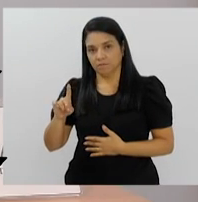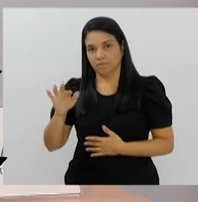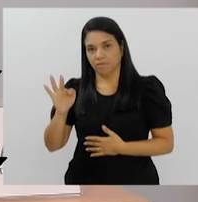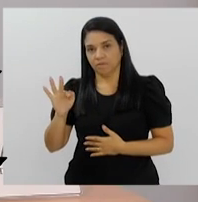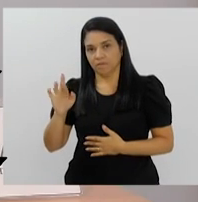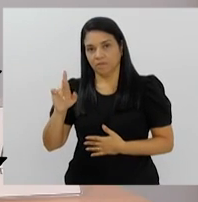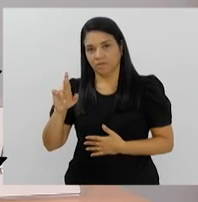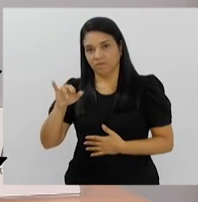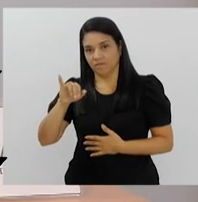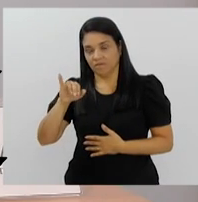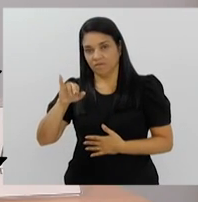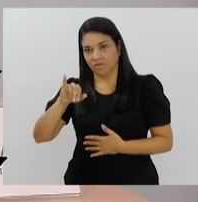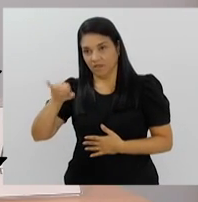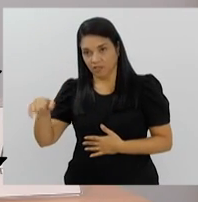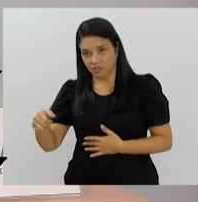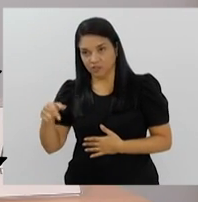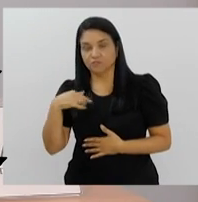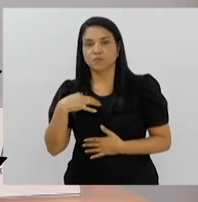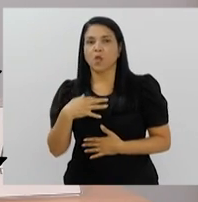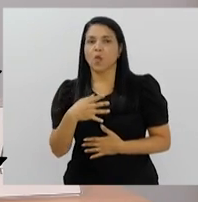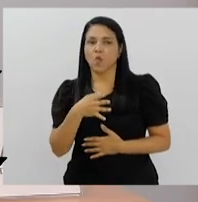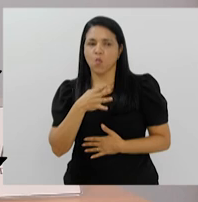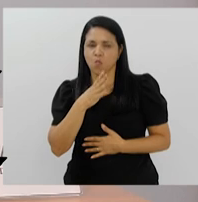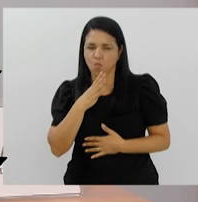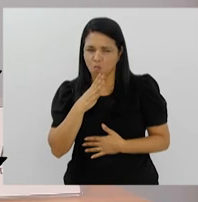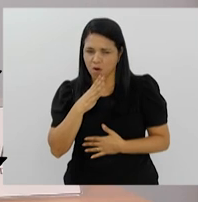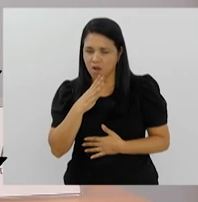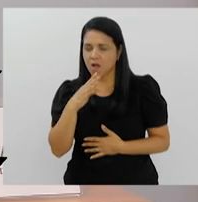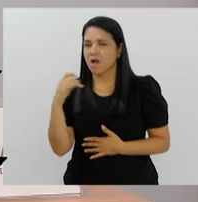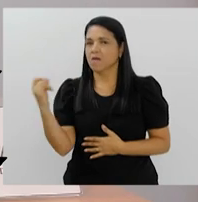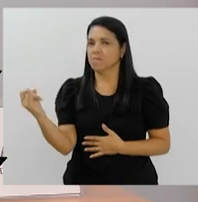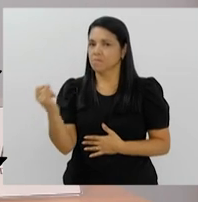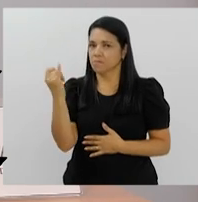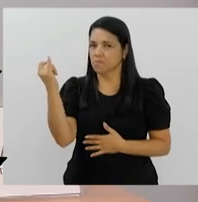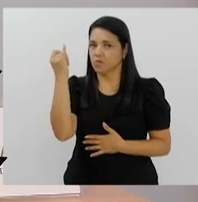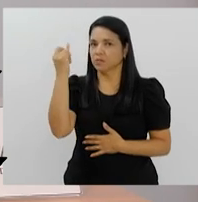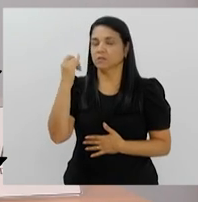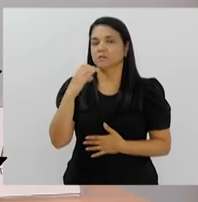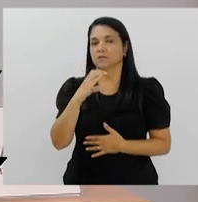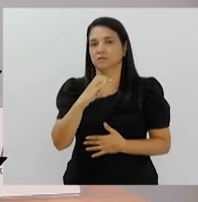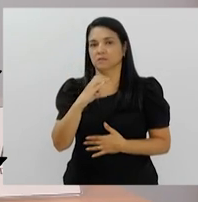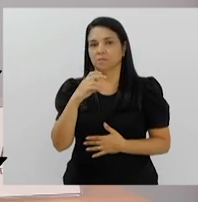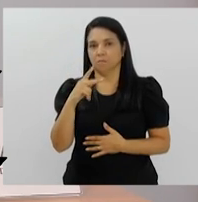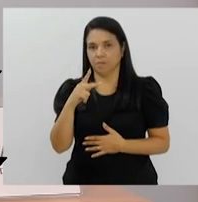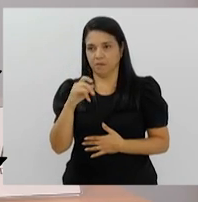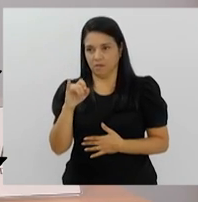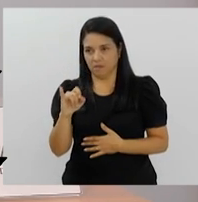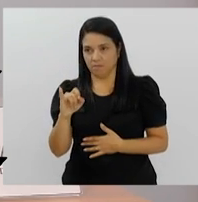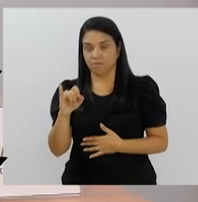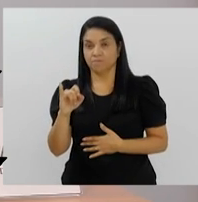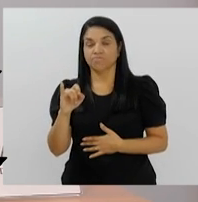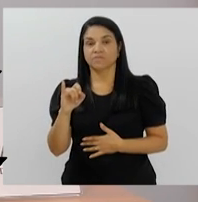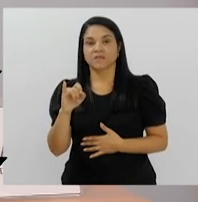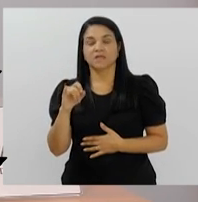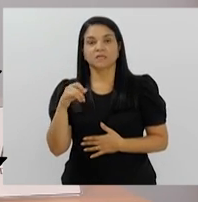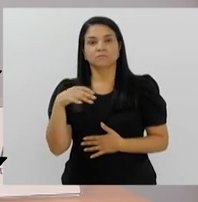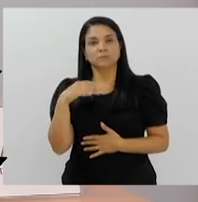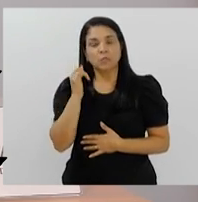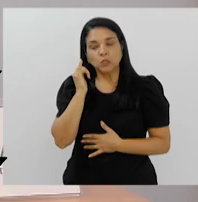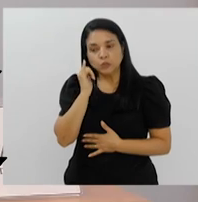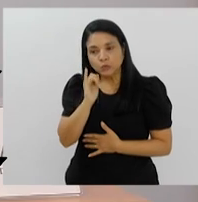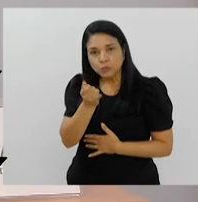né a Unimed ferge reconhece a importância da da CPI realmente um relato